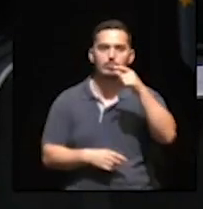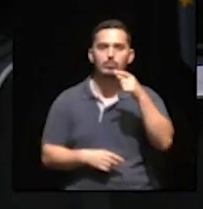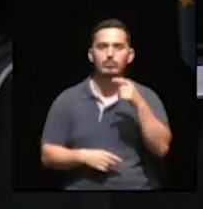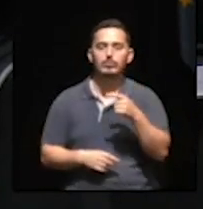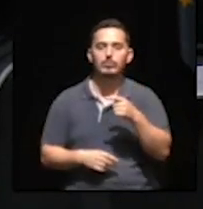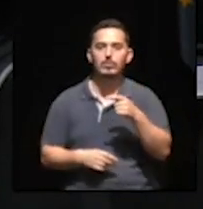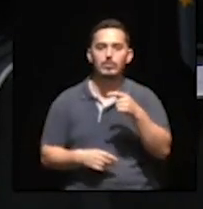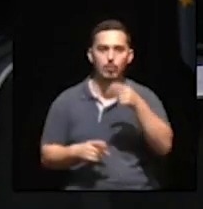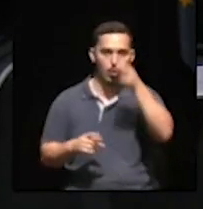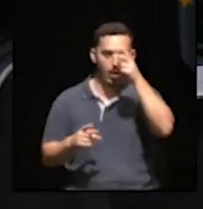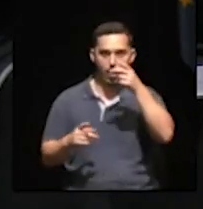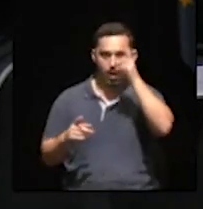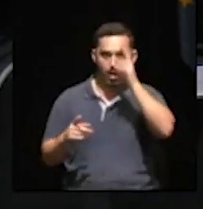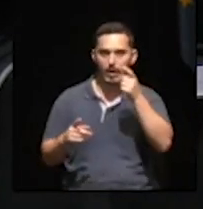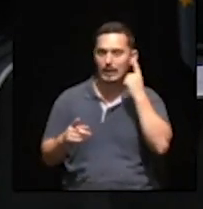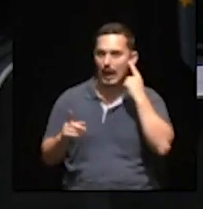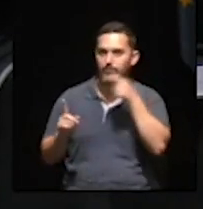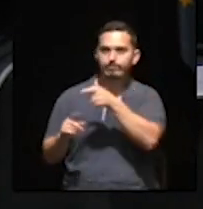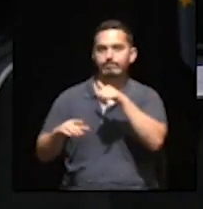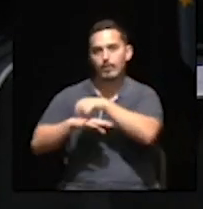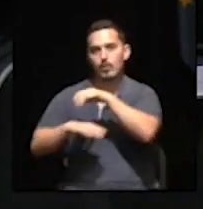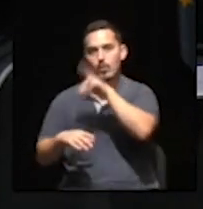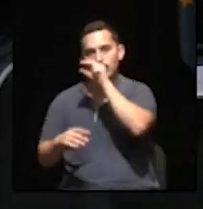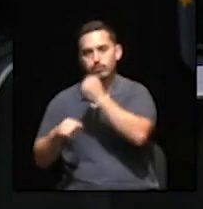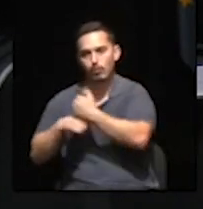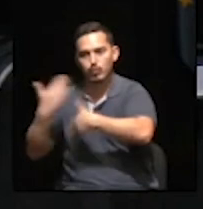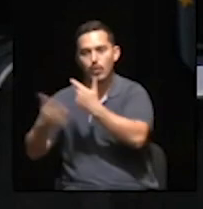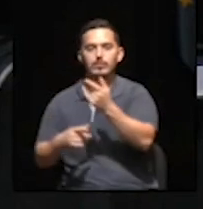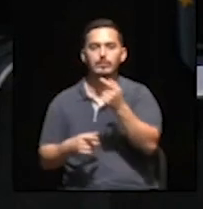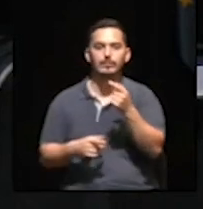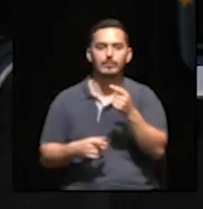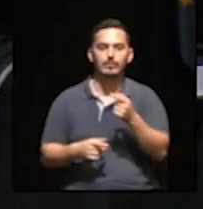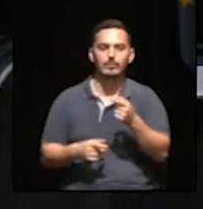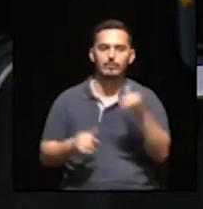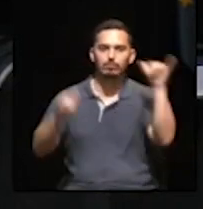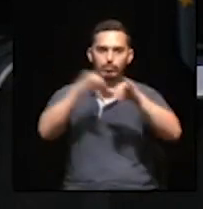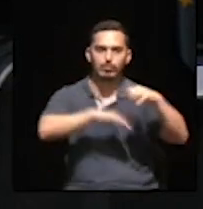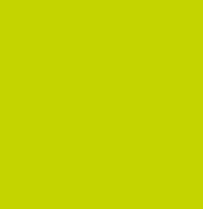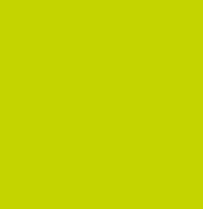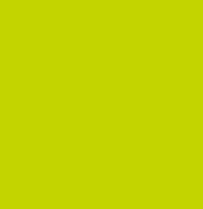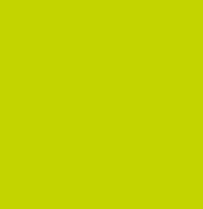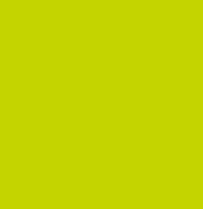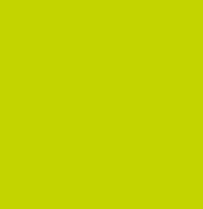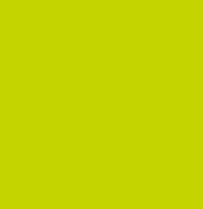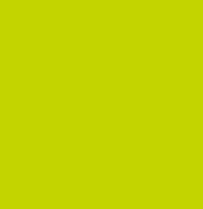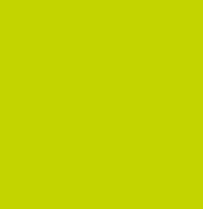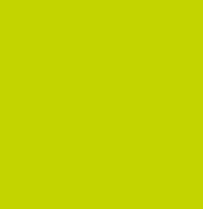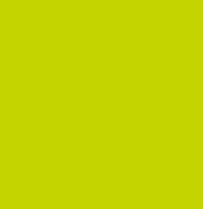infraestrutura em algos chedes esteja a funcionar e a recusa de aumento do tráfego do aeroporto Humberto Delgado muito obrigada